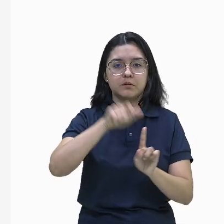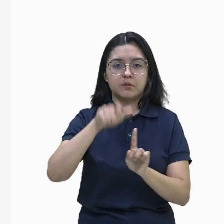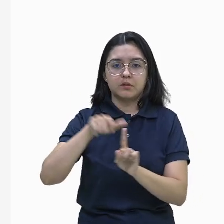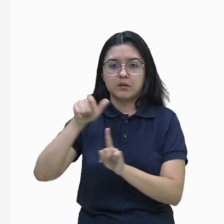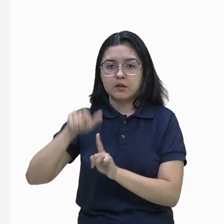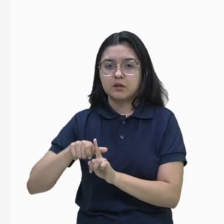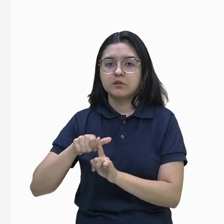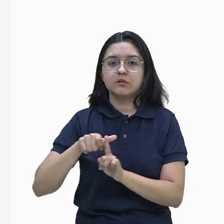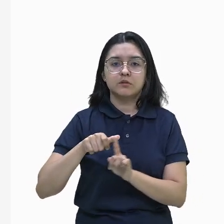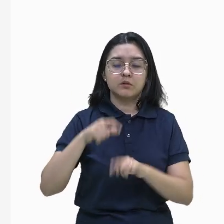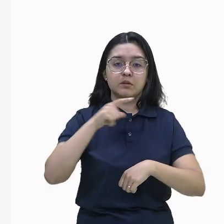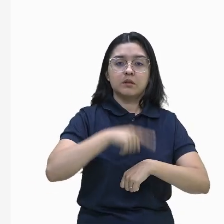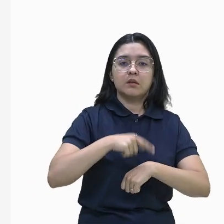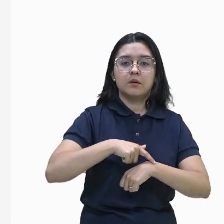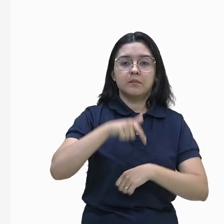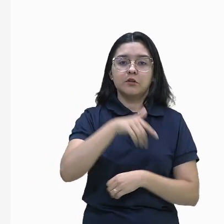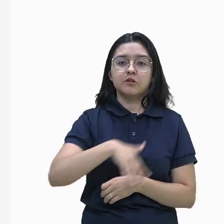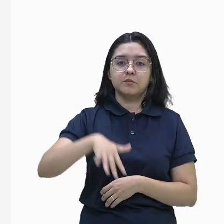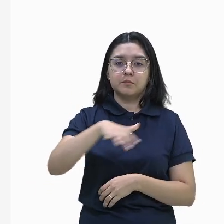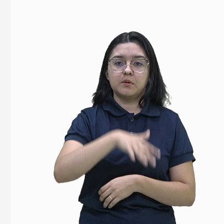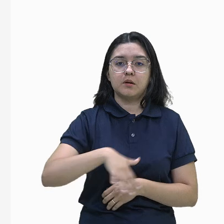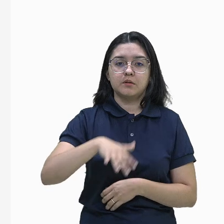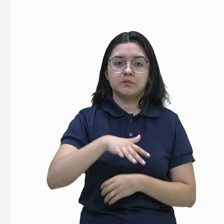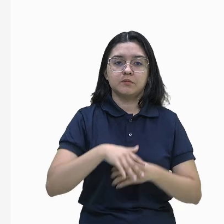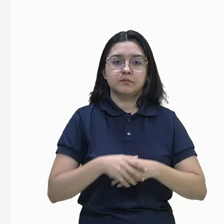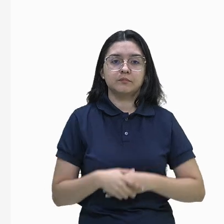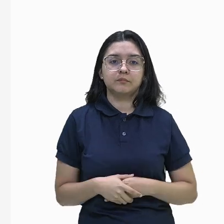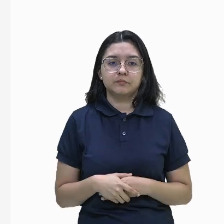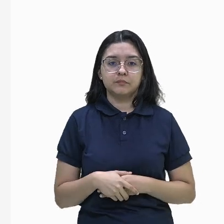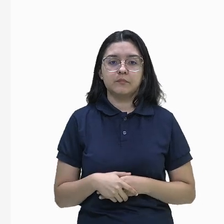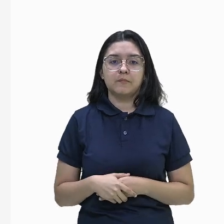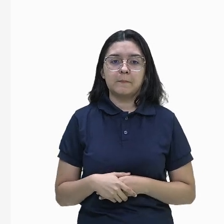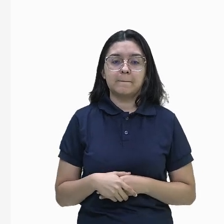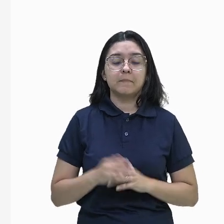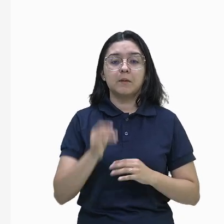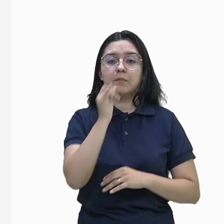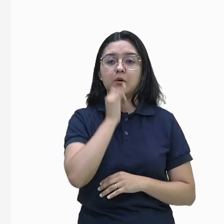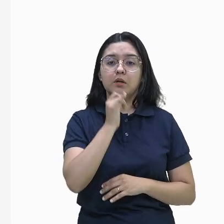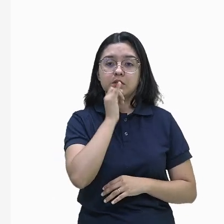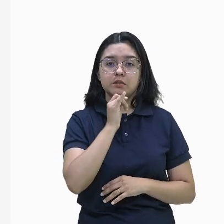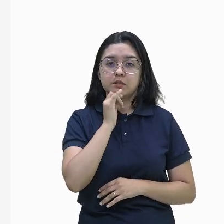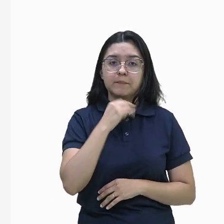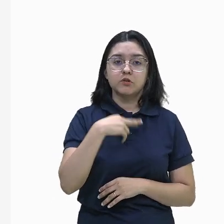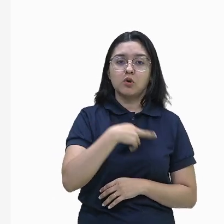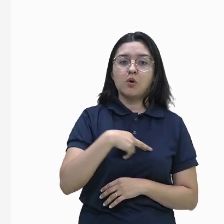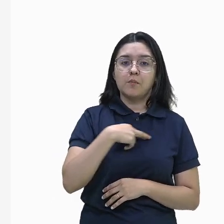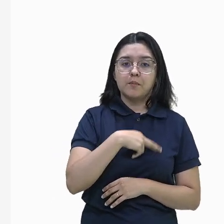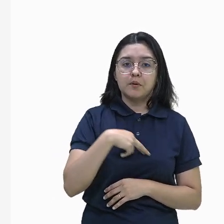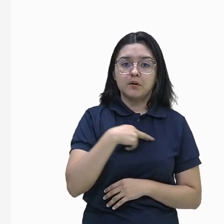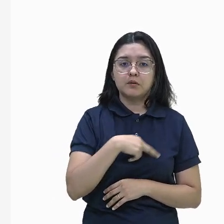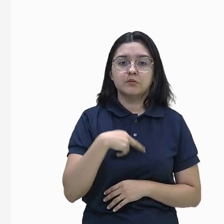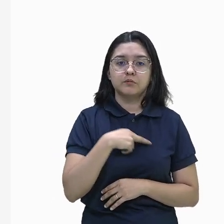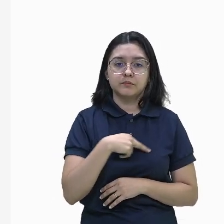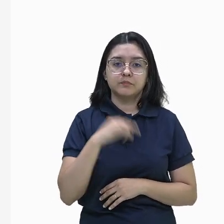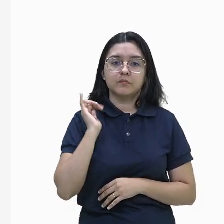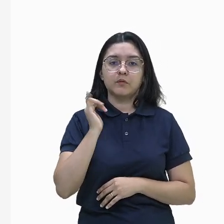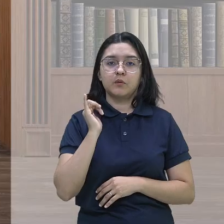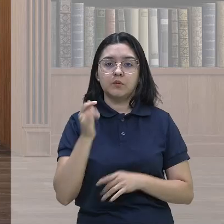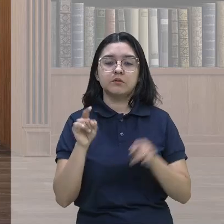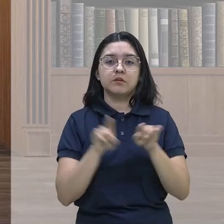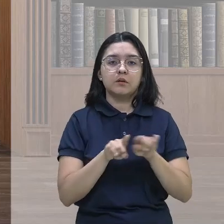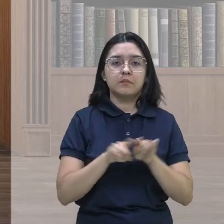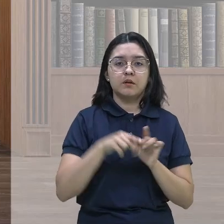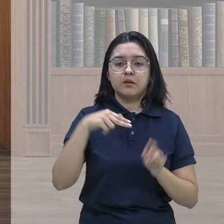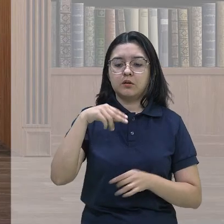personagens, tempo e espaço. Por exemplo, os romances, contos e novelas.